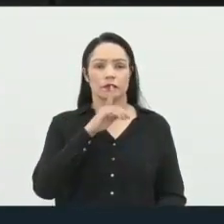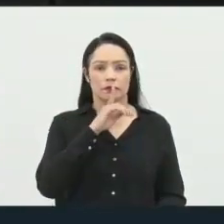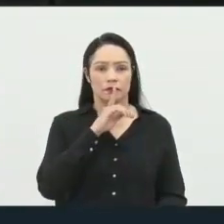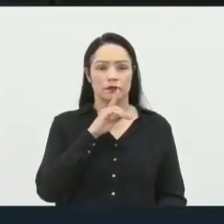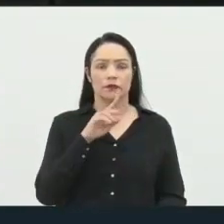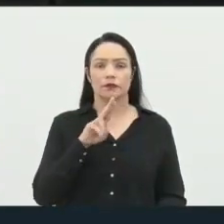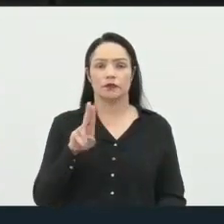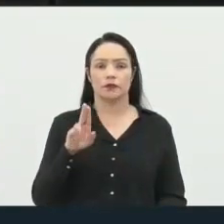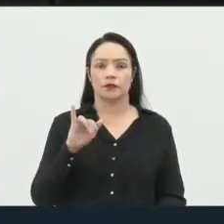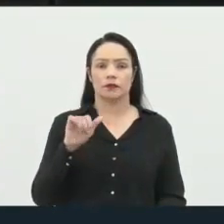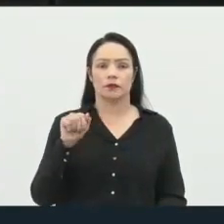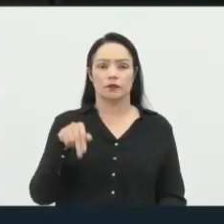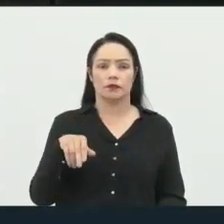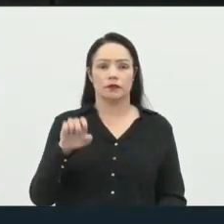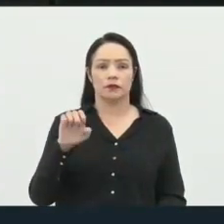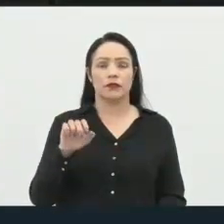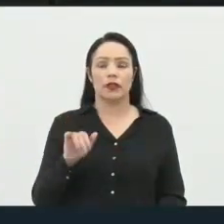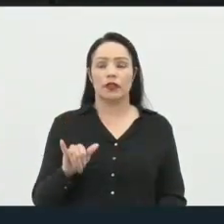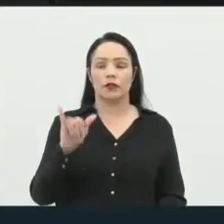Iane